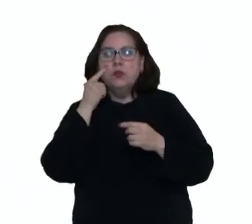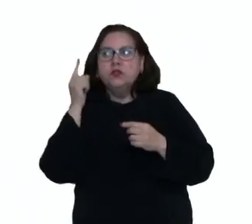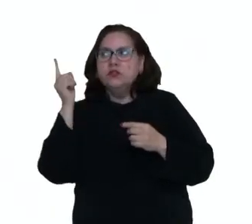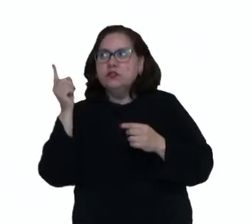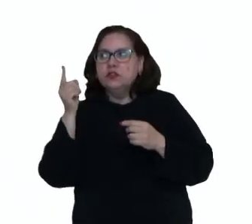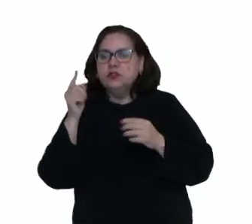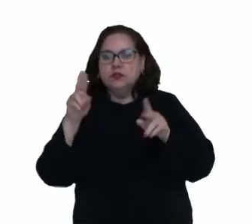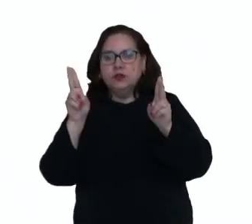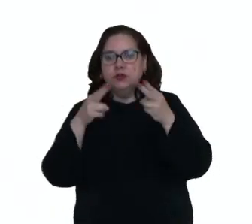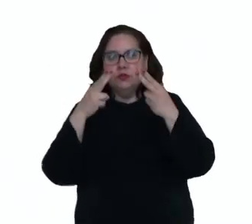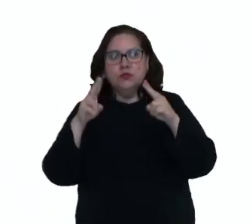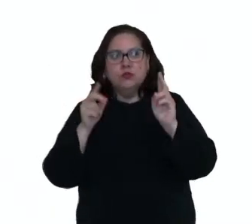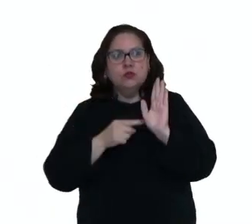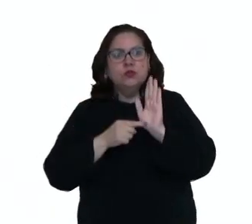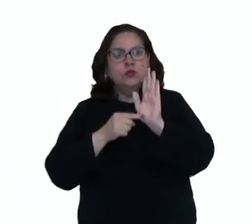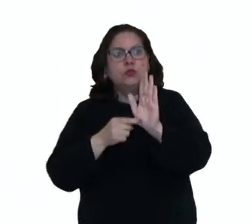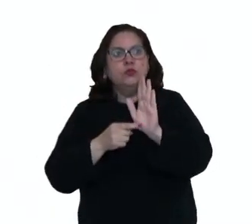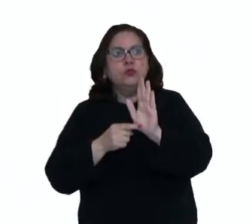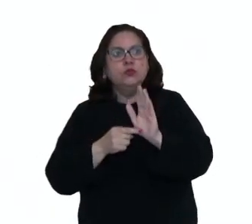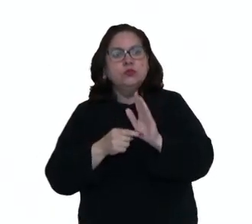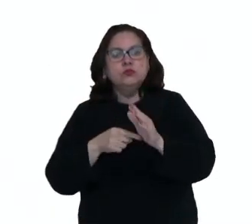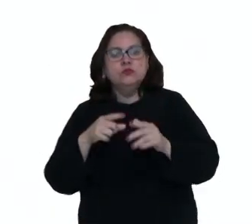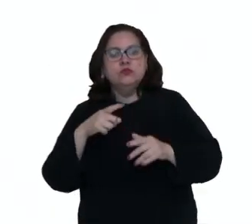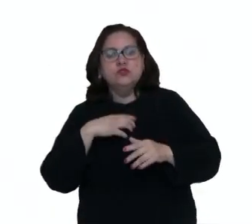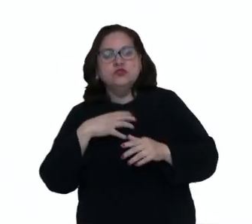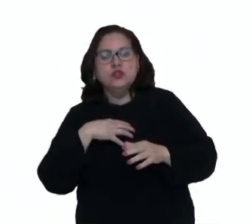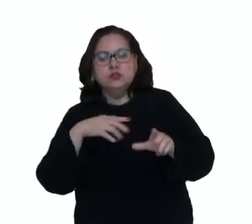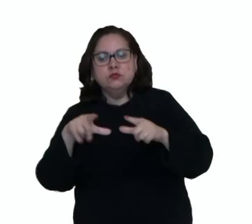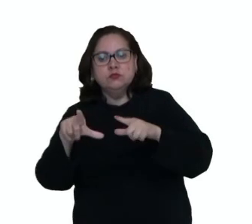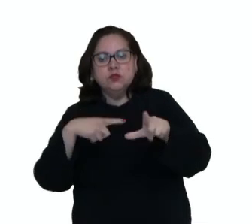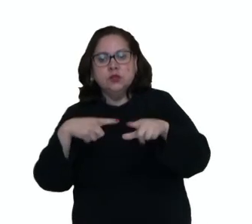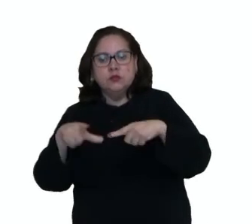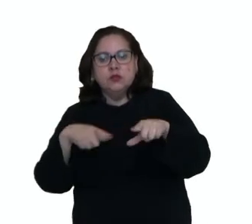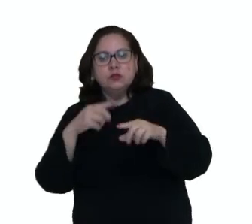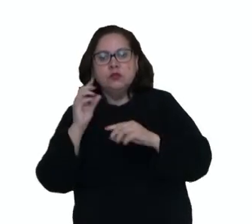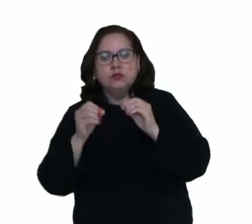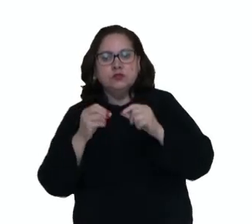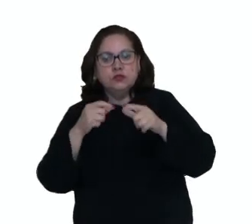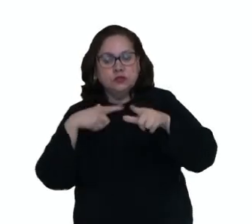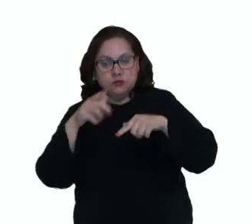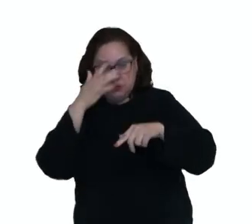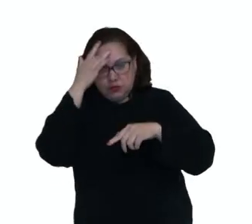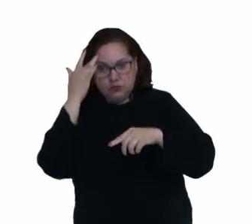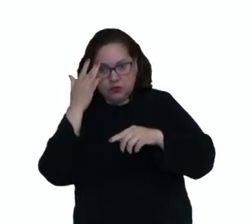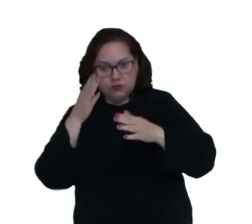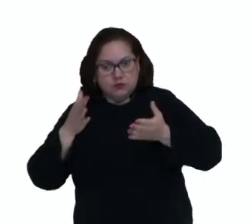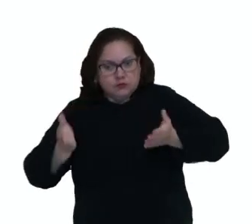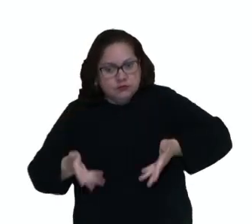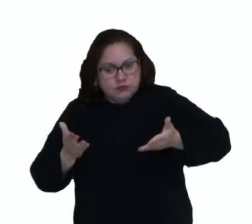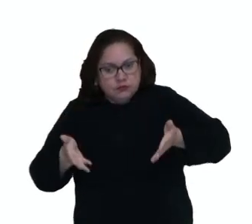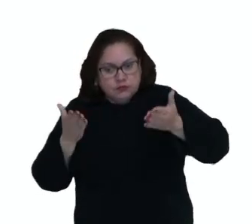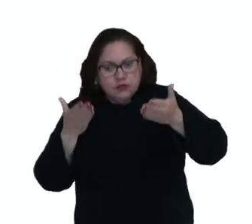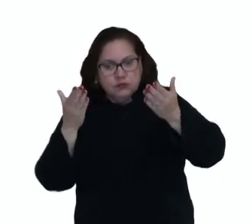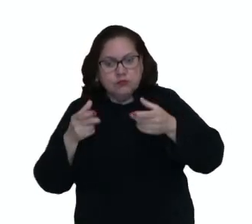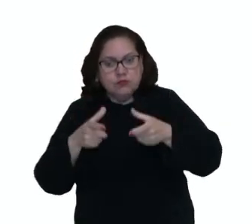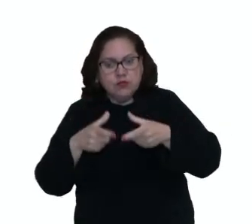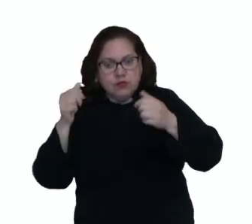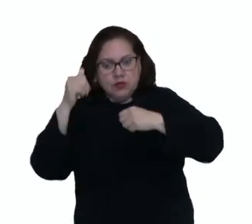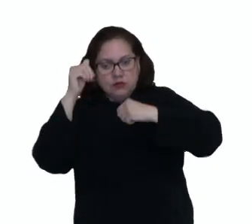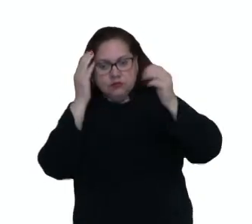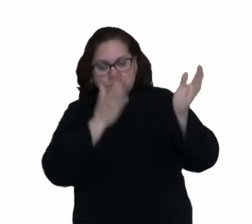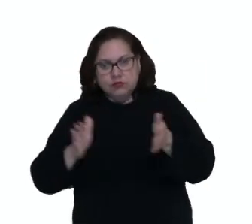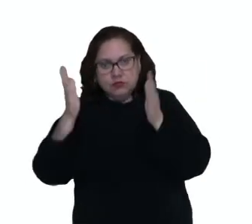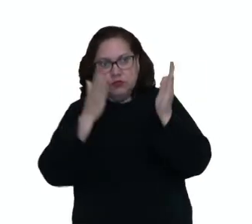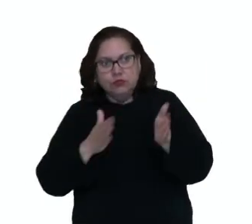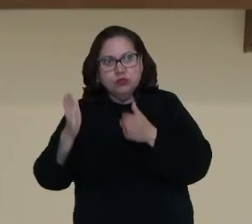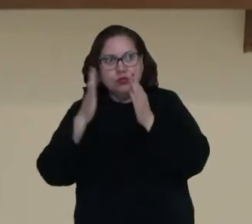que essa canção ela é representada então por um meio do trabalhismo no qual os trabalhadores incentivados a um aumento de